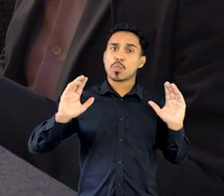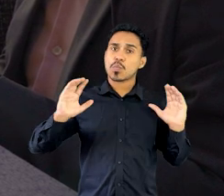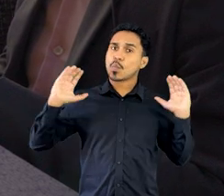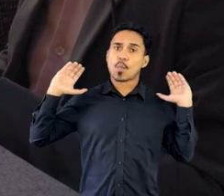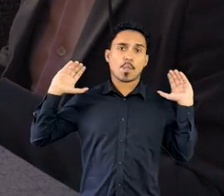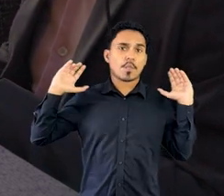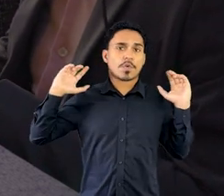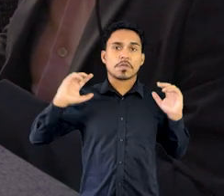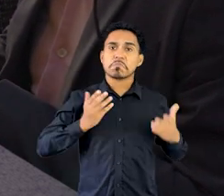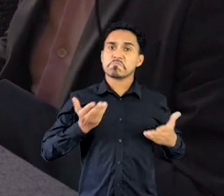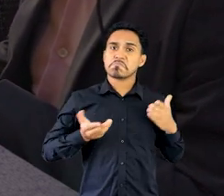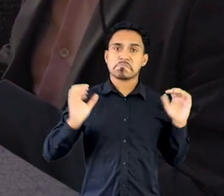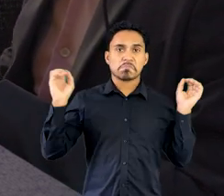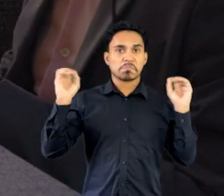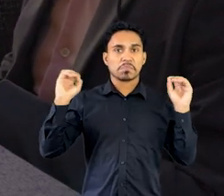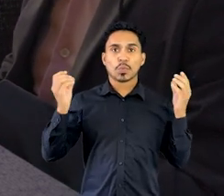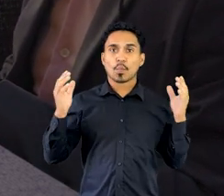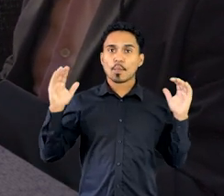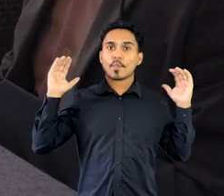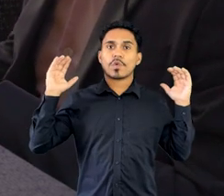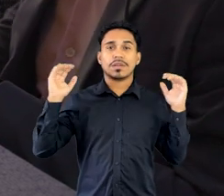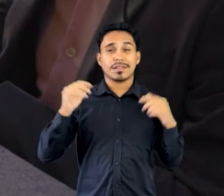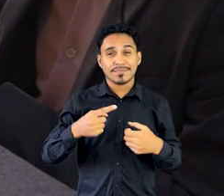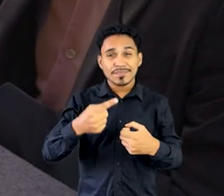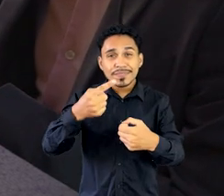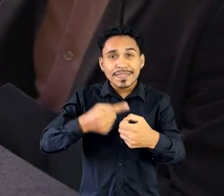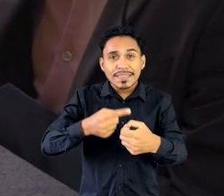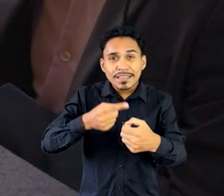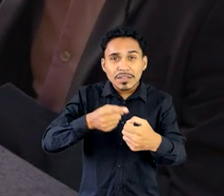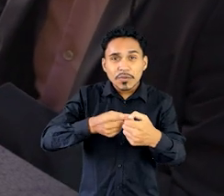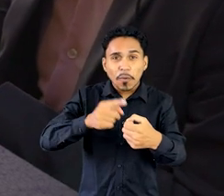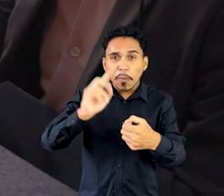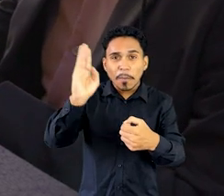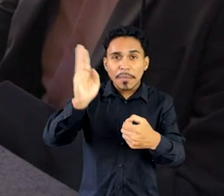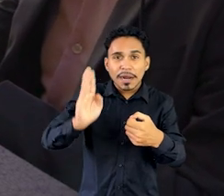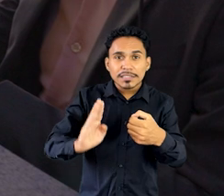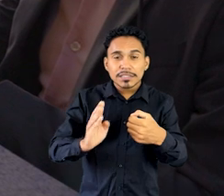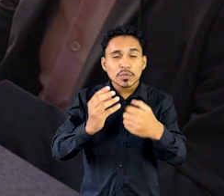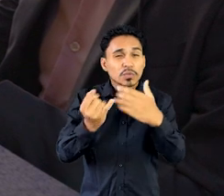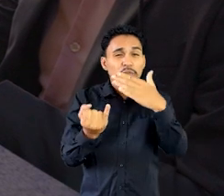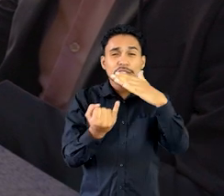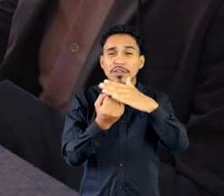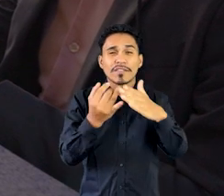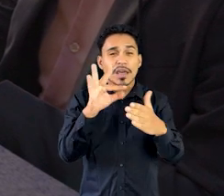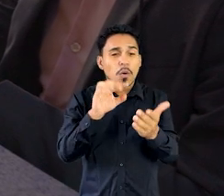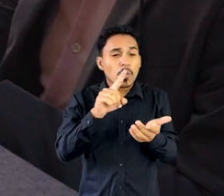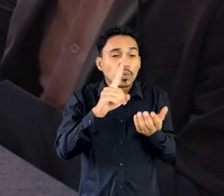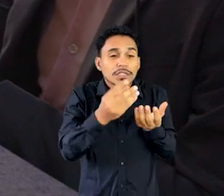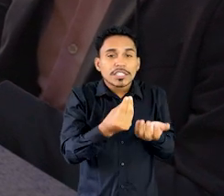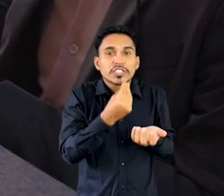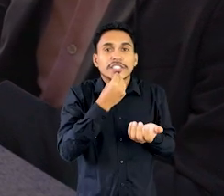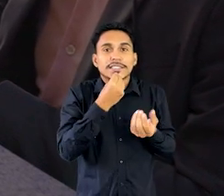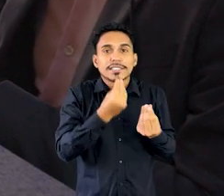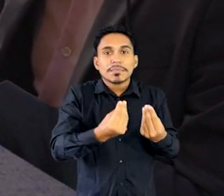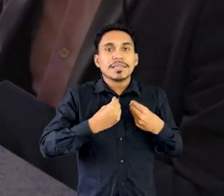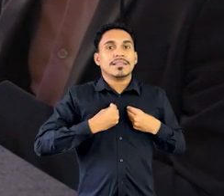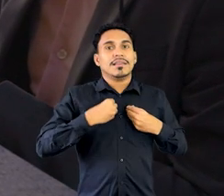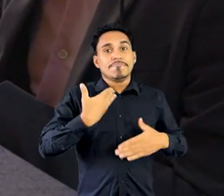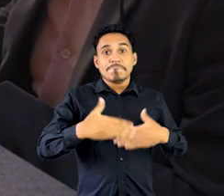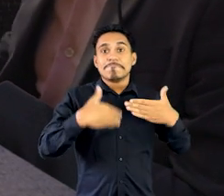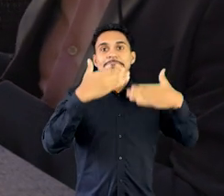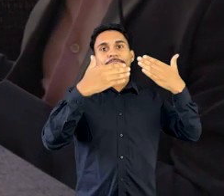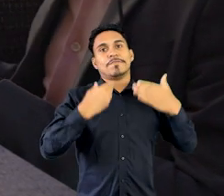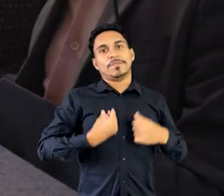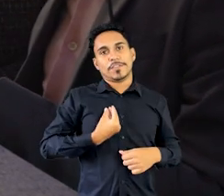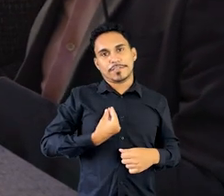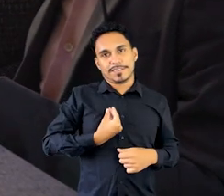é um estado que diz o Alexandre disse isso muito bem né o menino no interior do Brasil o Instituto é a chance dele fazer alguma